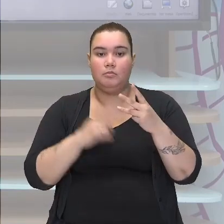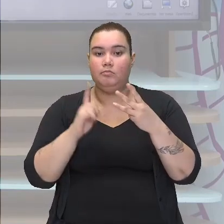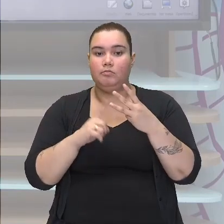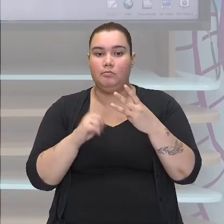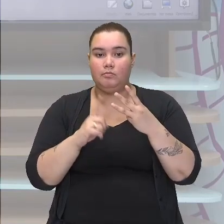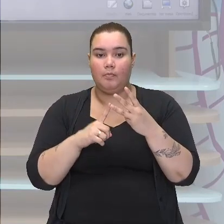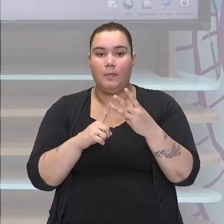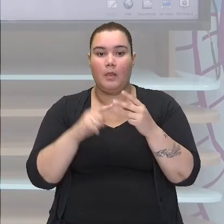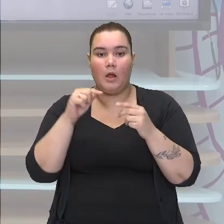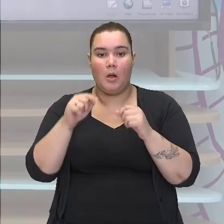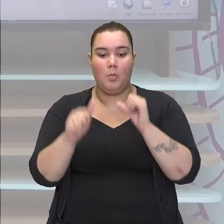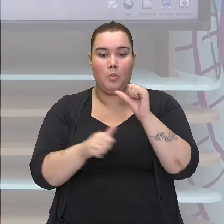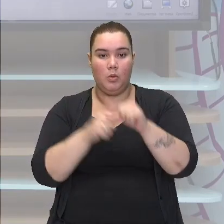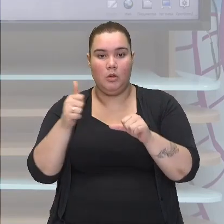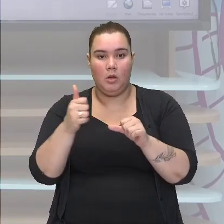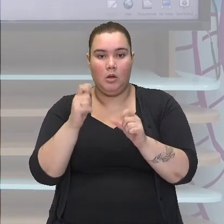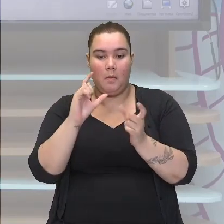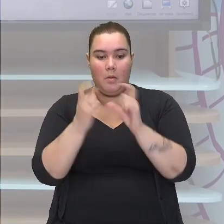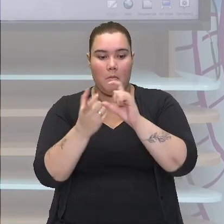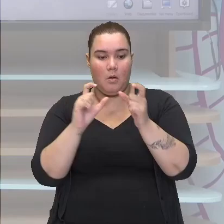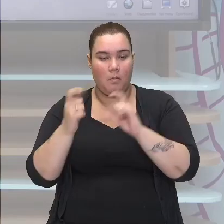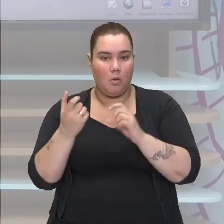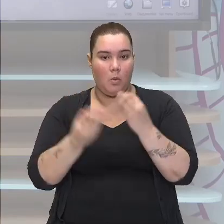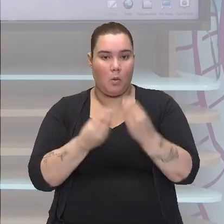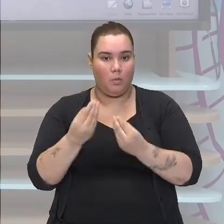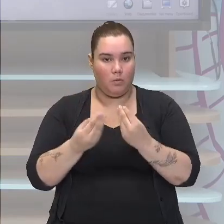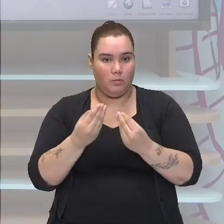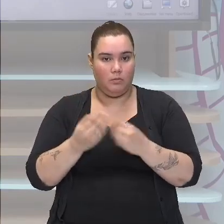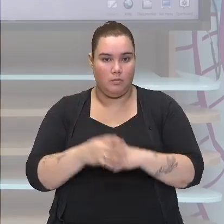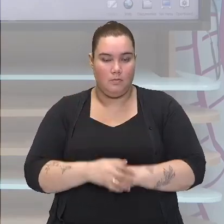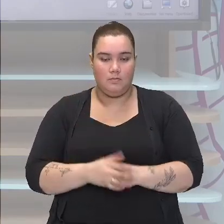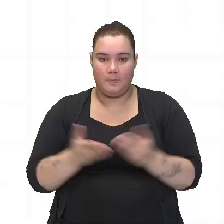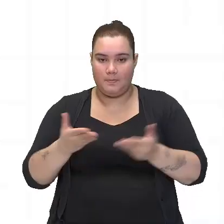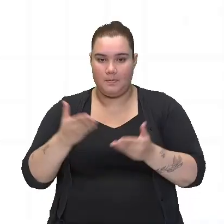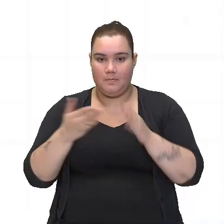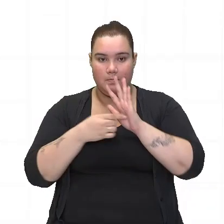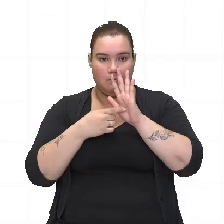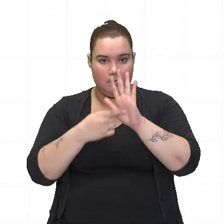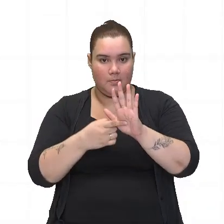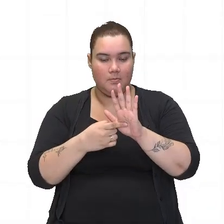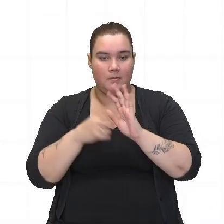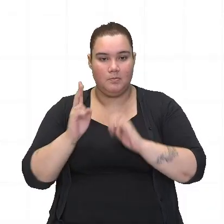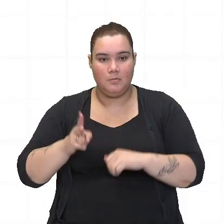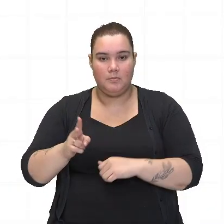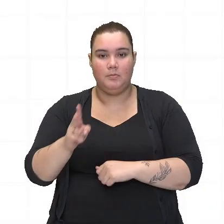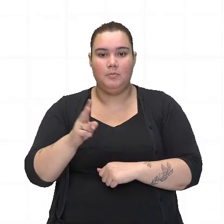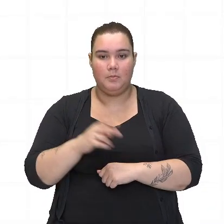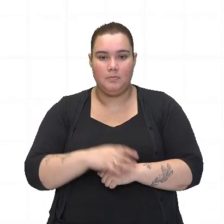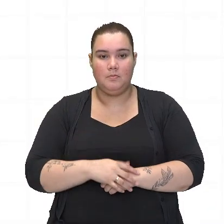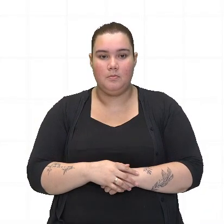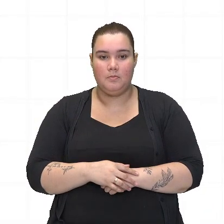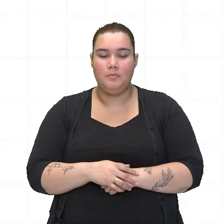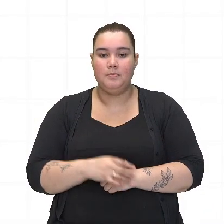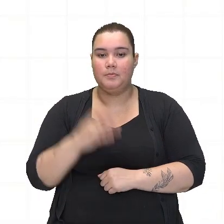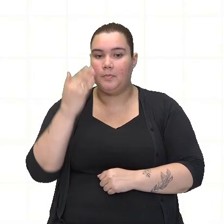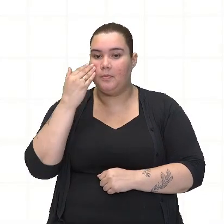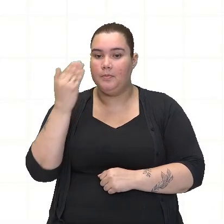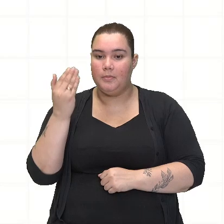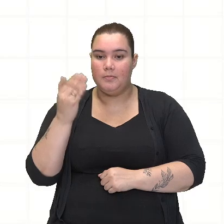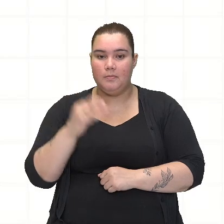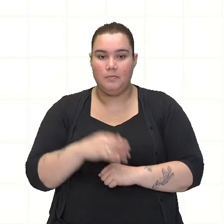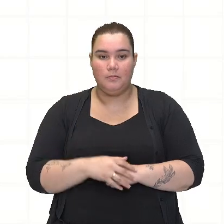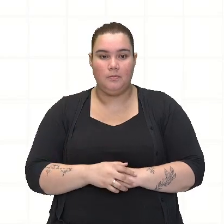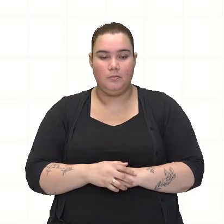uma transformação por rotação. Então, vamos continuar. Vem comigo. Olha só o que é que nós